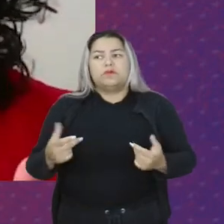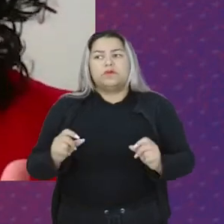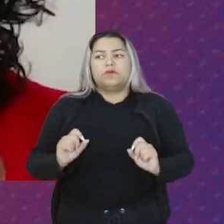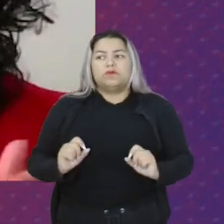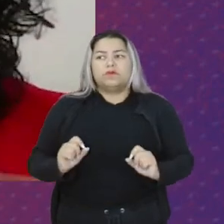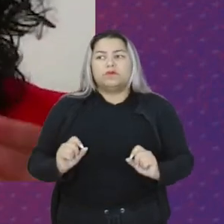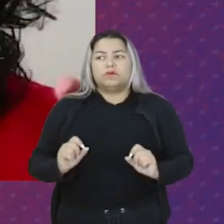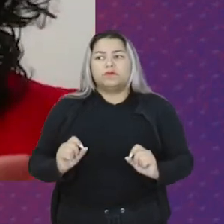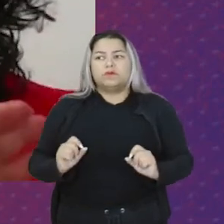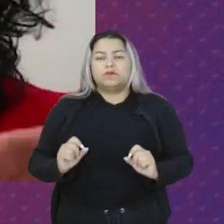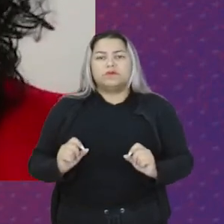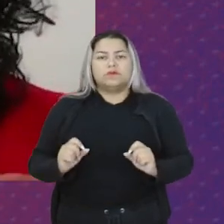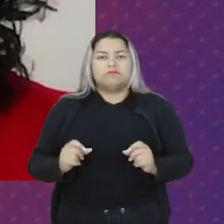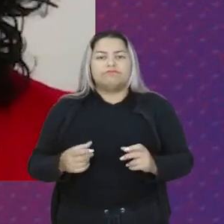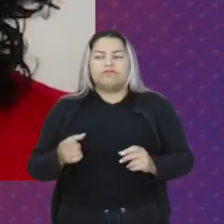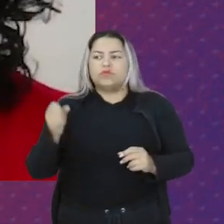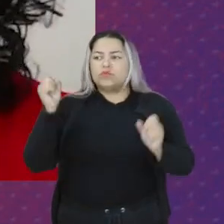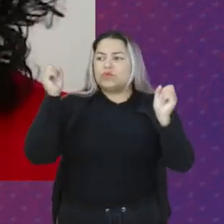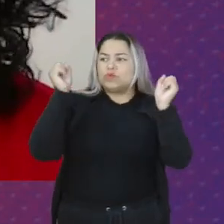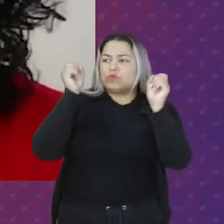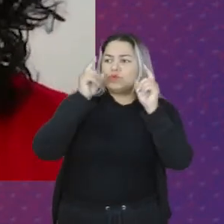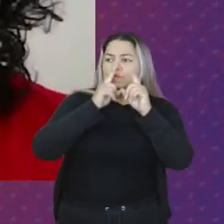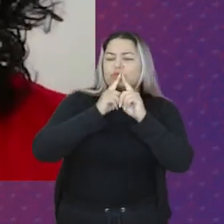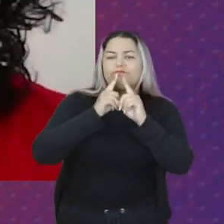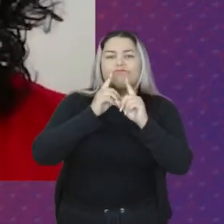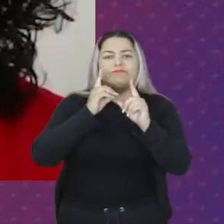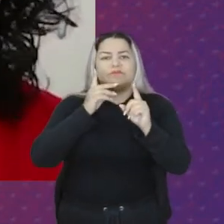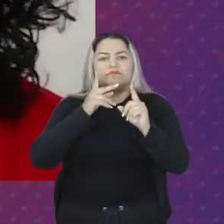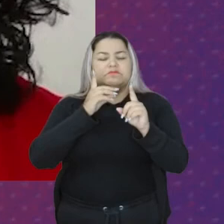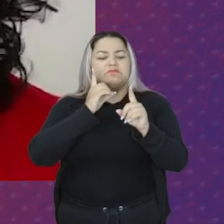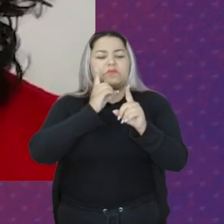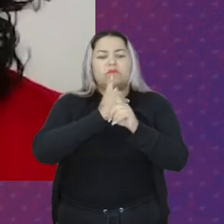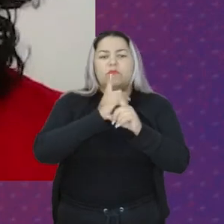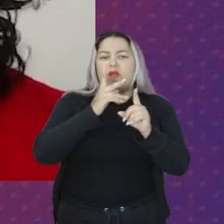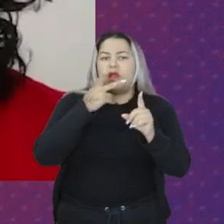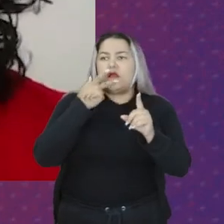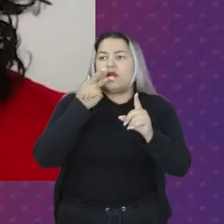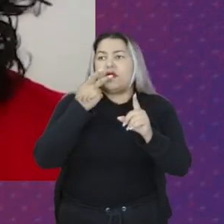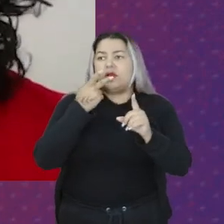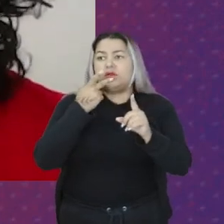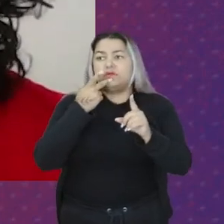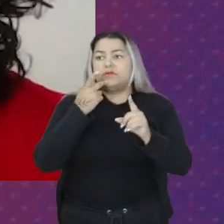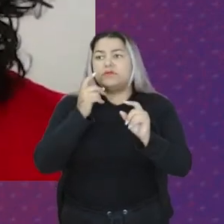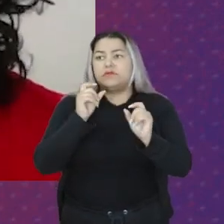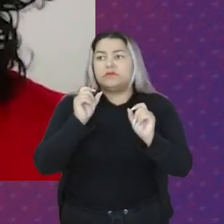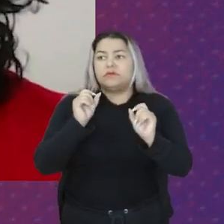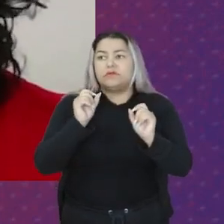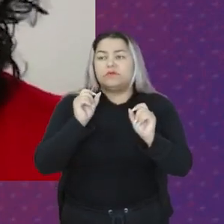muito sensível, difícil de ser identificada e principalmente